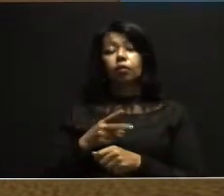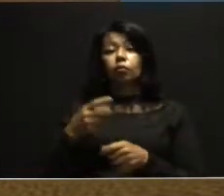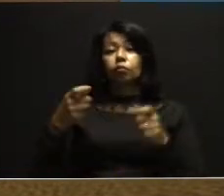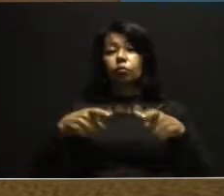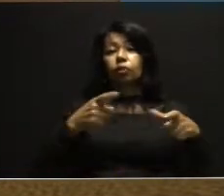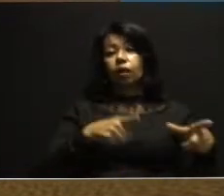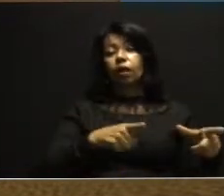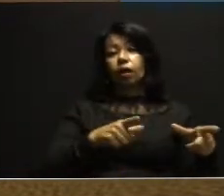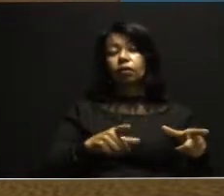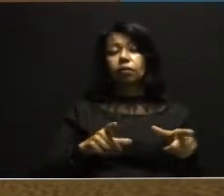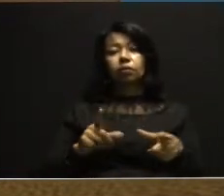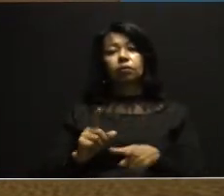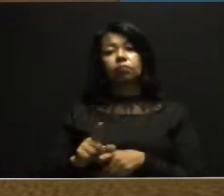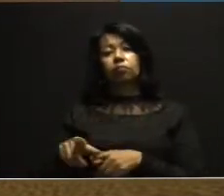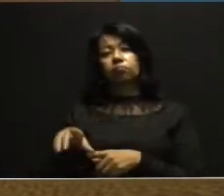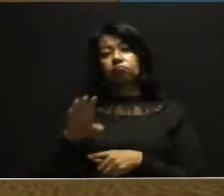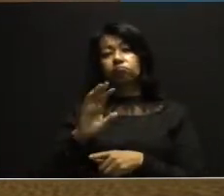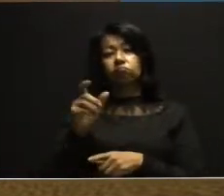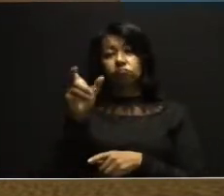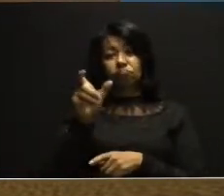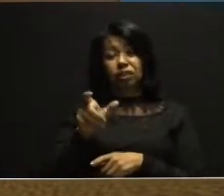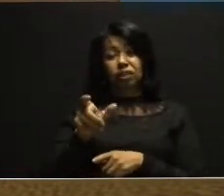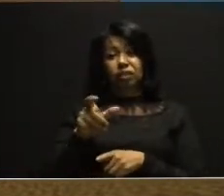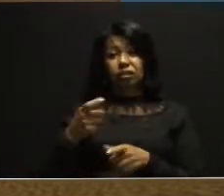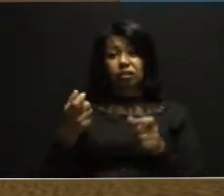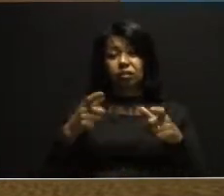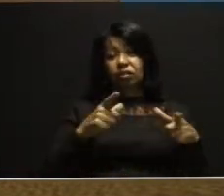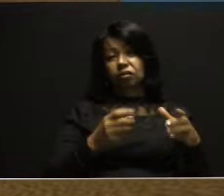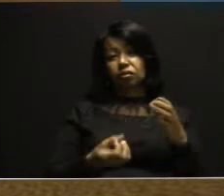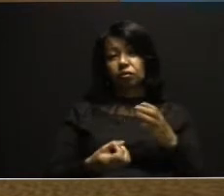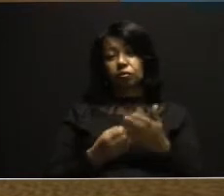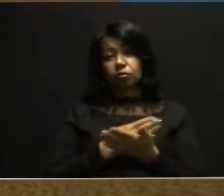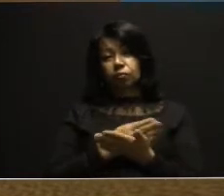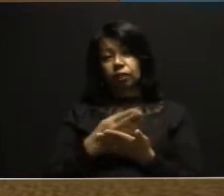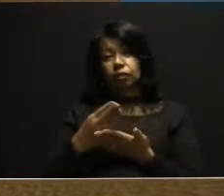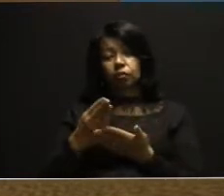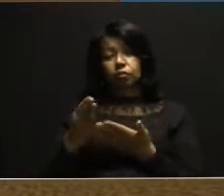de humanidade e laboratórios de humanização.